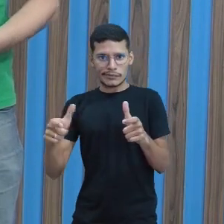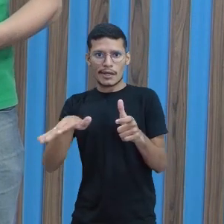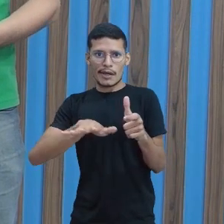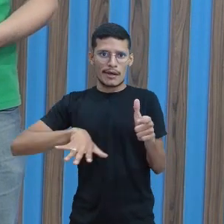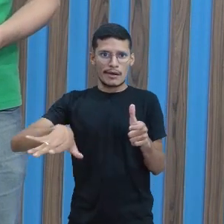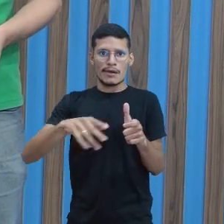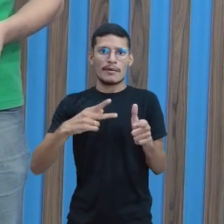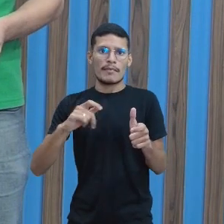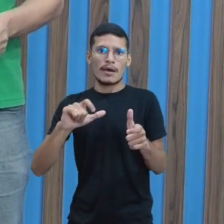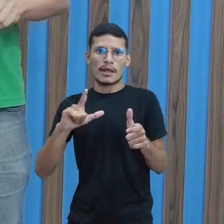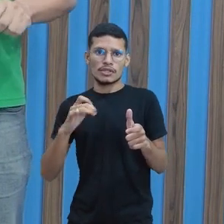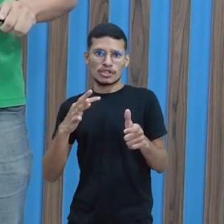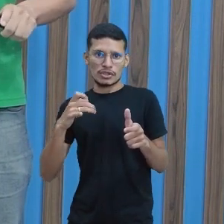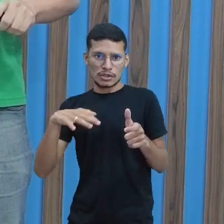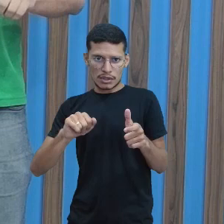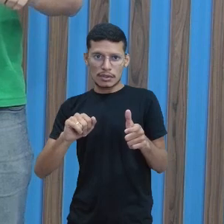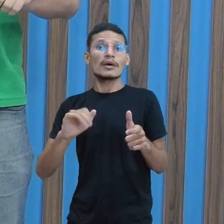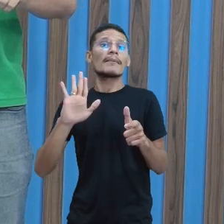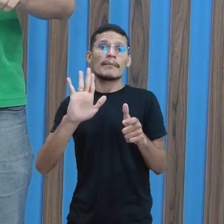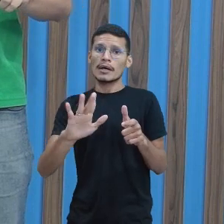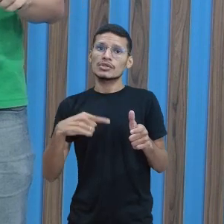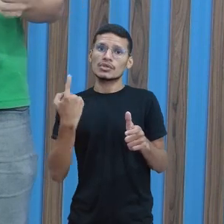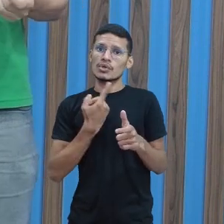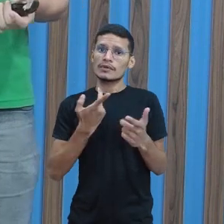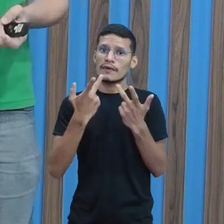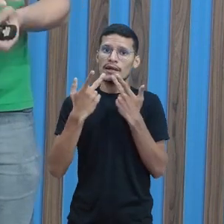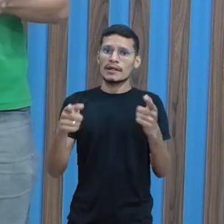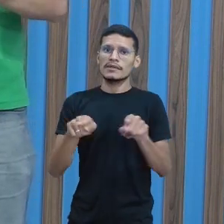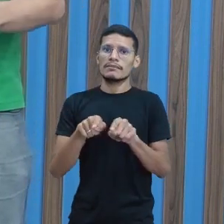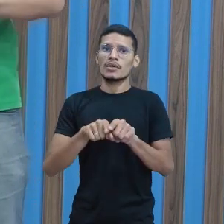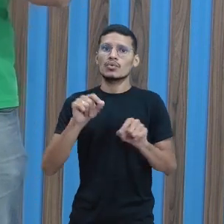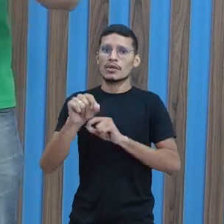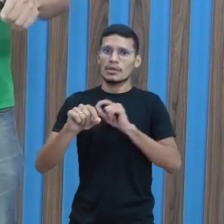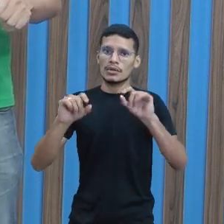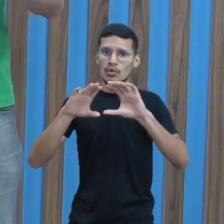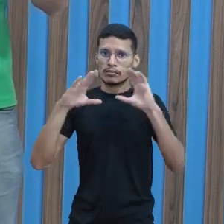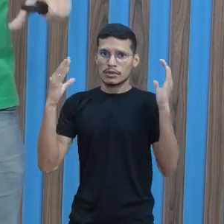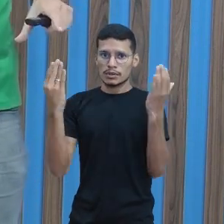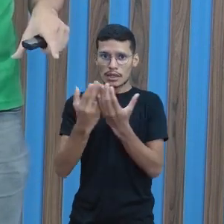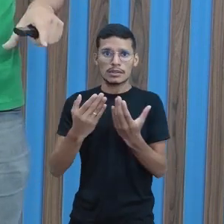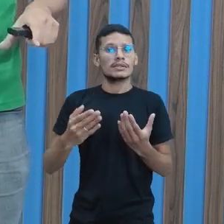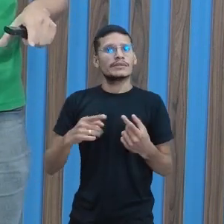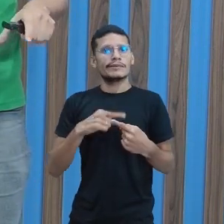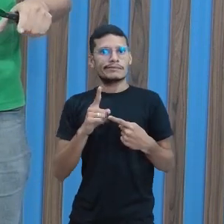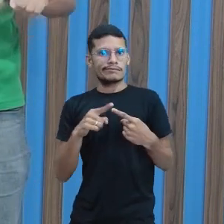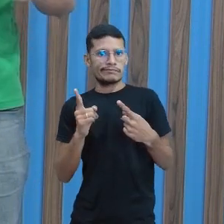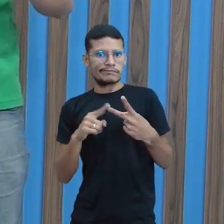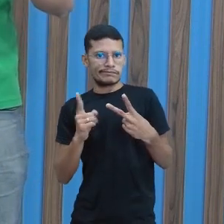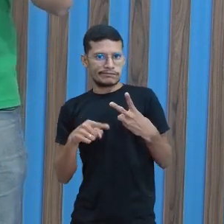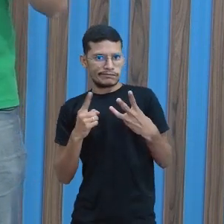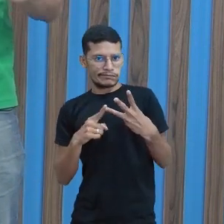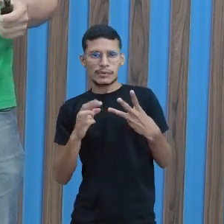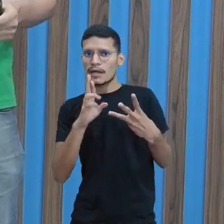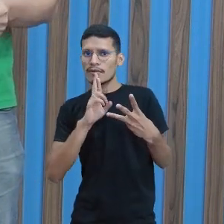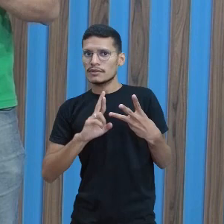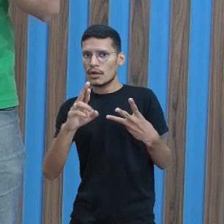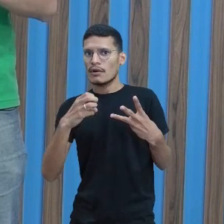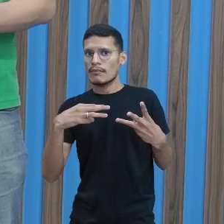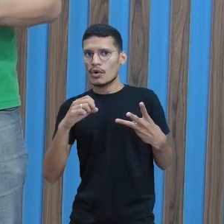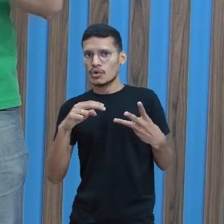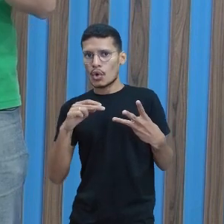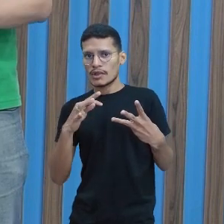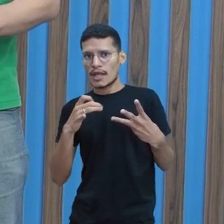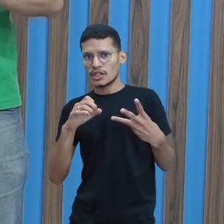território da Palestina. Portanto, a gente pode dizer que as comunidades, né, das três religiões, né, monoteístas,